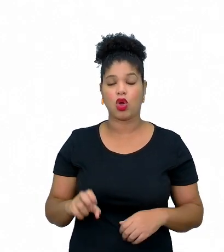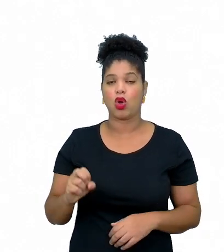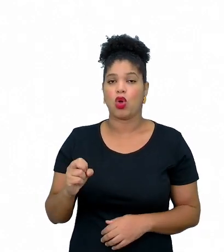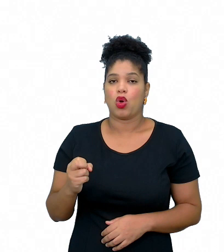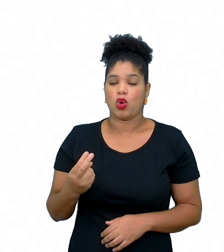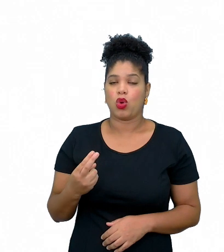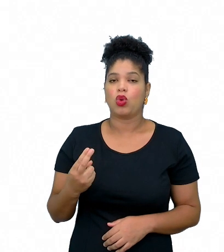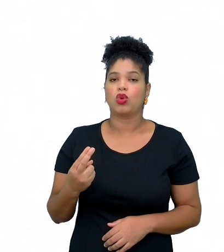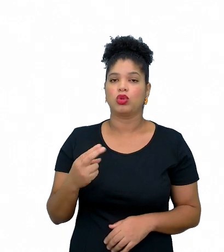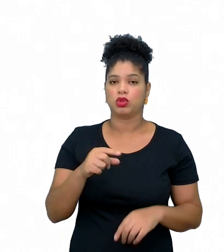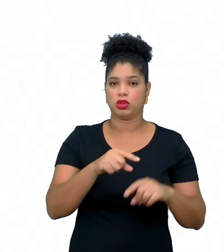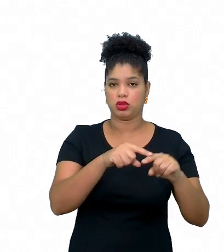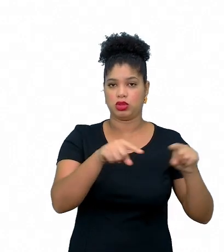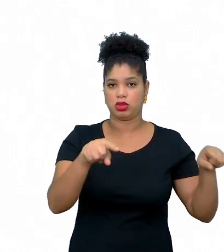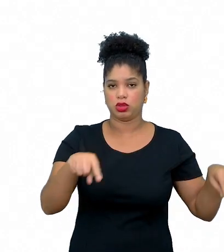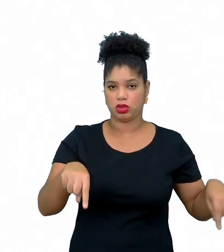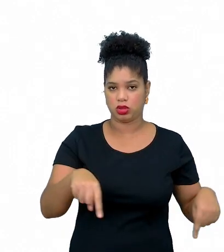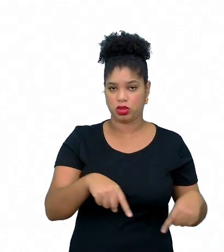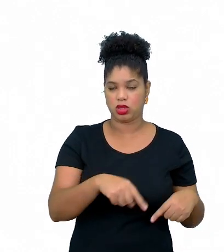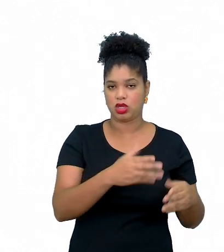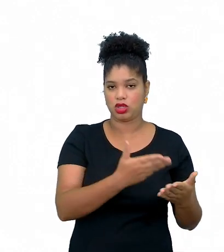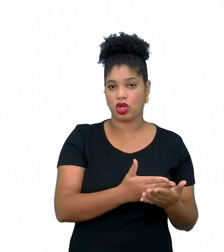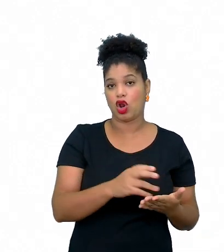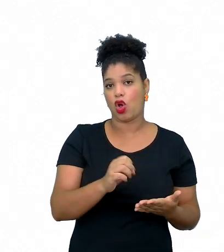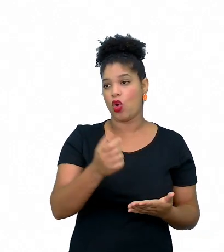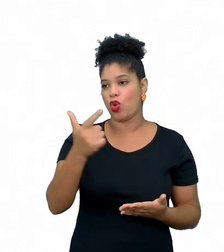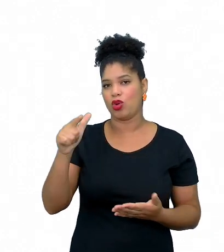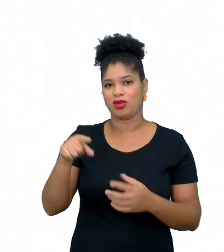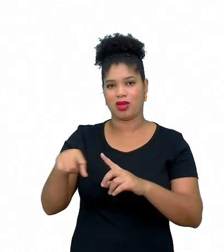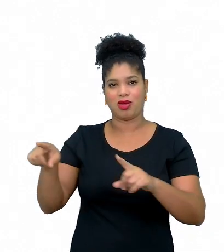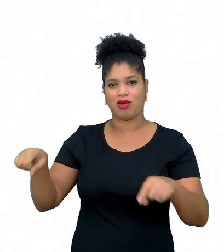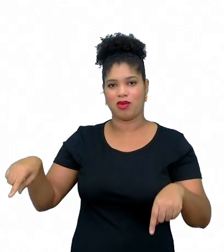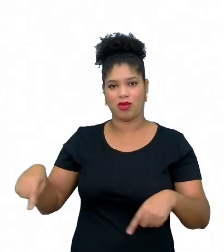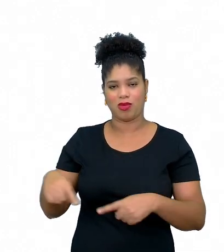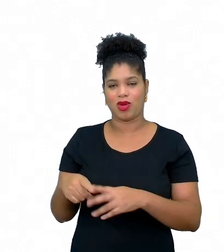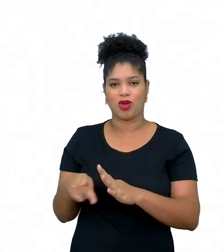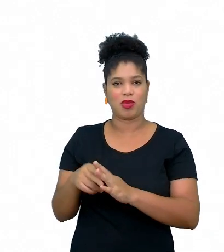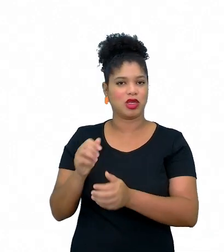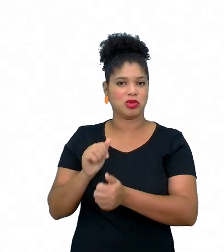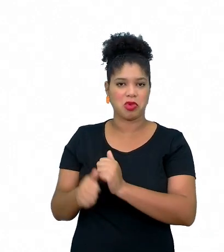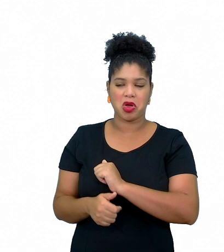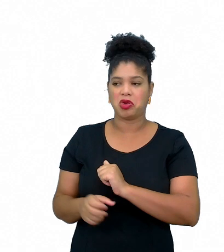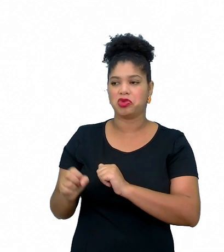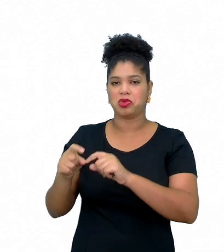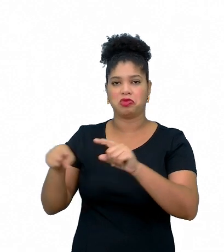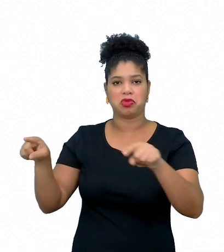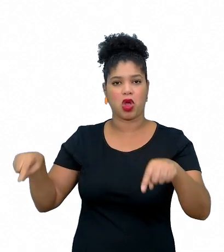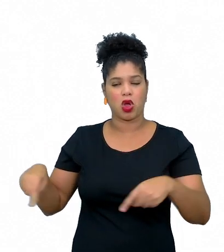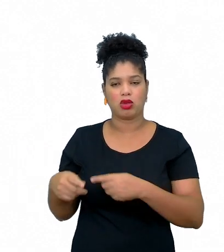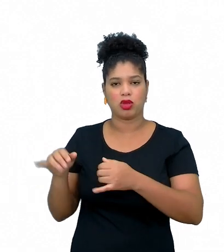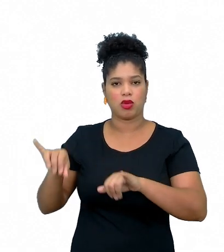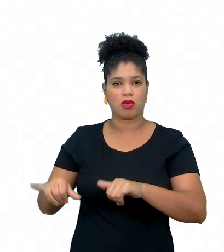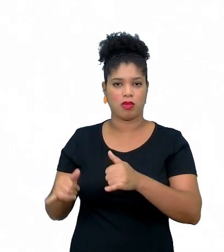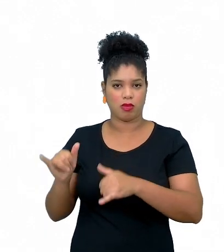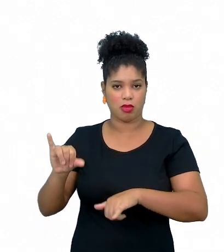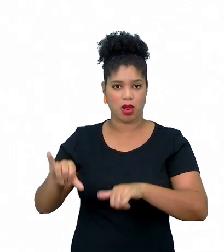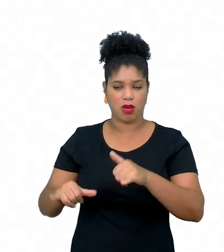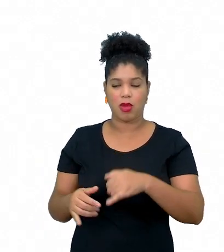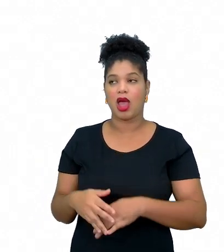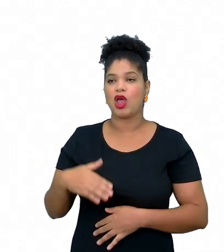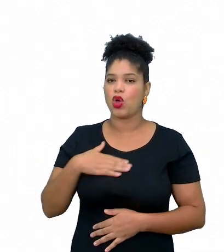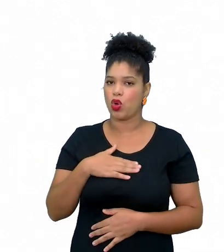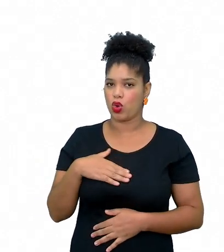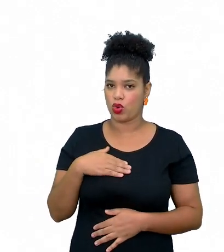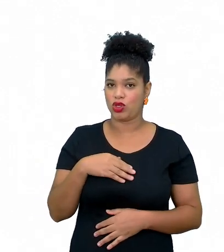fora da sala de aula, laboratório de informática, pátio, jardim, quadra esportiva. Particularmente, gosto muito de deslocar